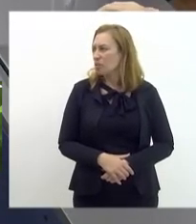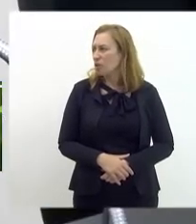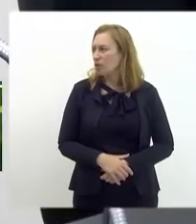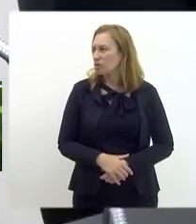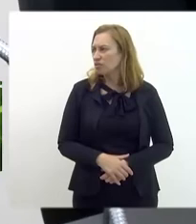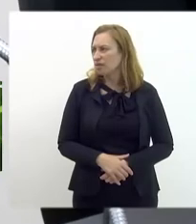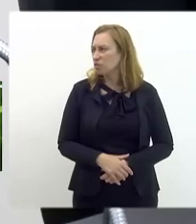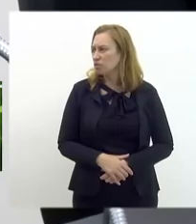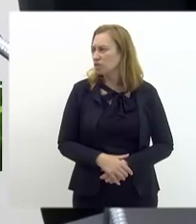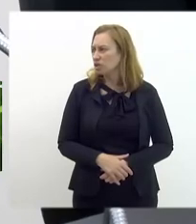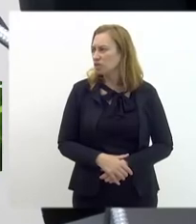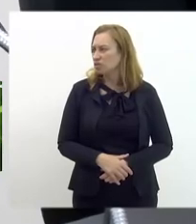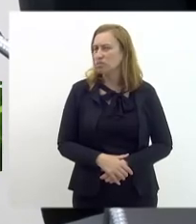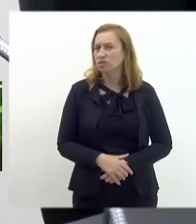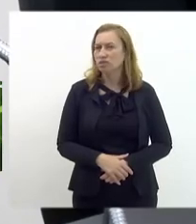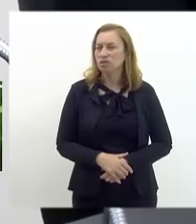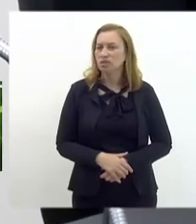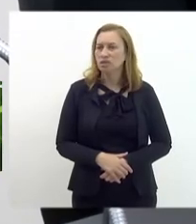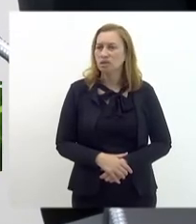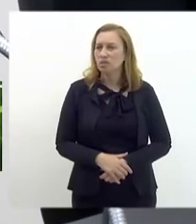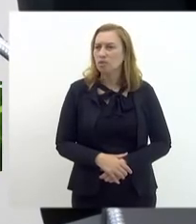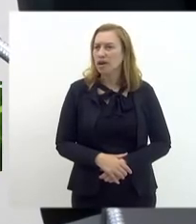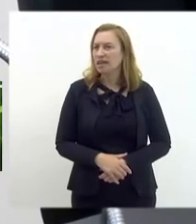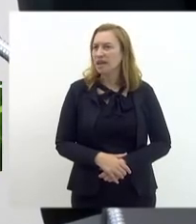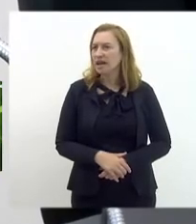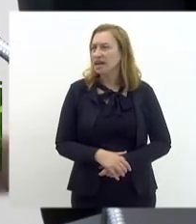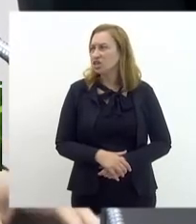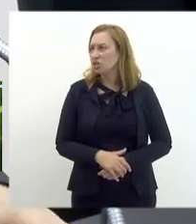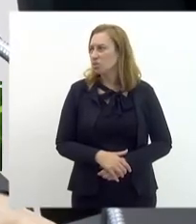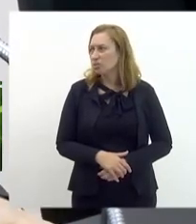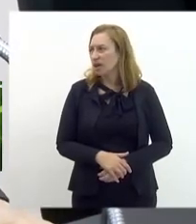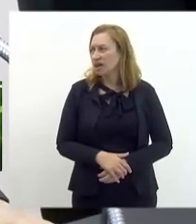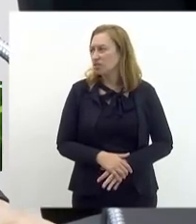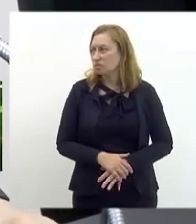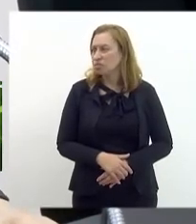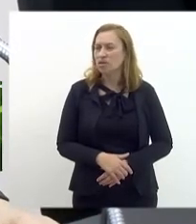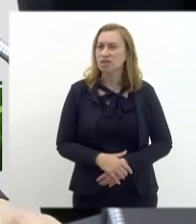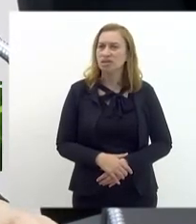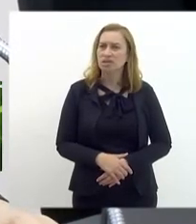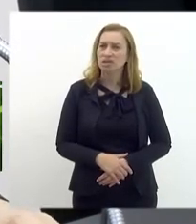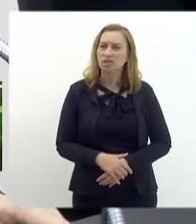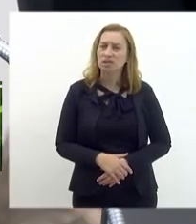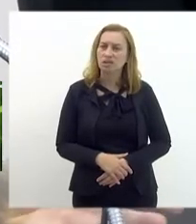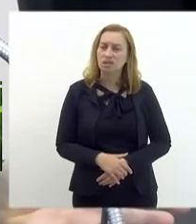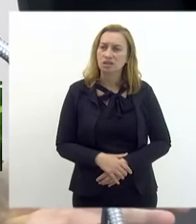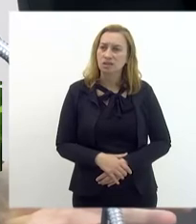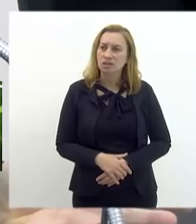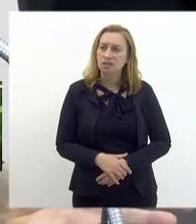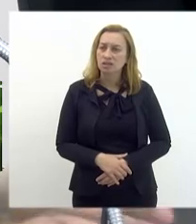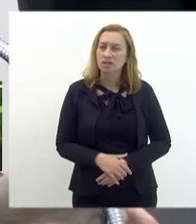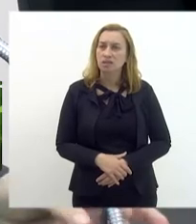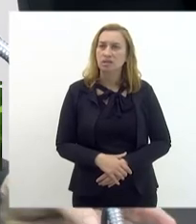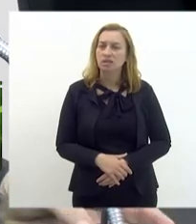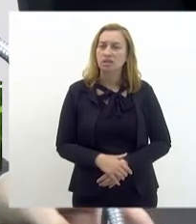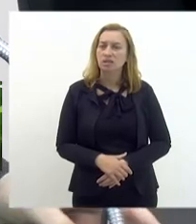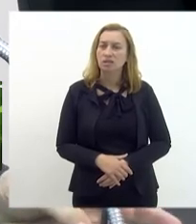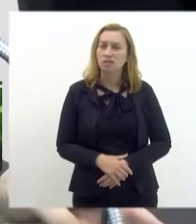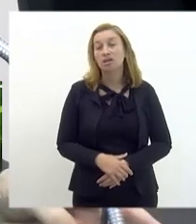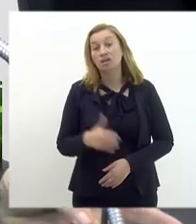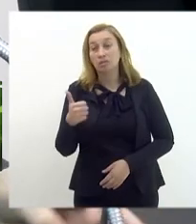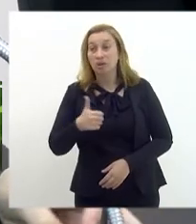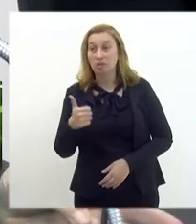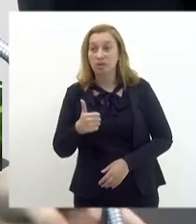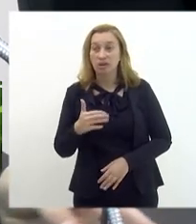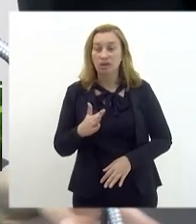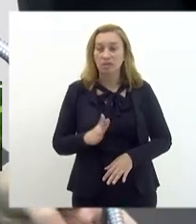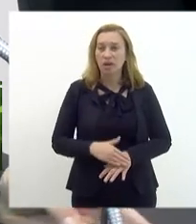não sou eu, vai ser a deputada Marta Rocha. tem diversas primazias. Né? A primeira é muito